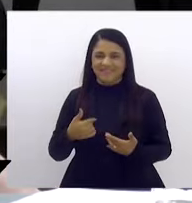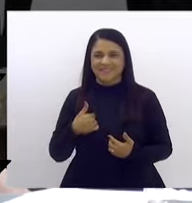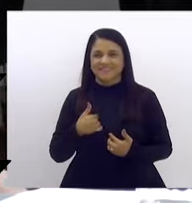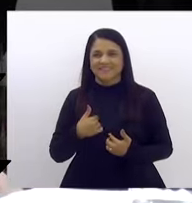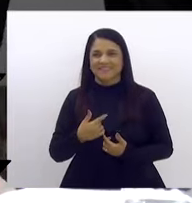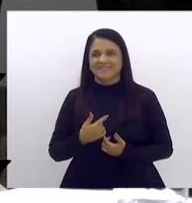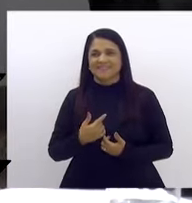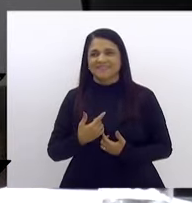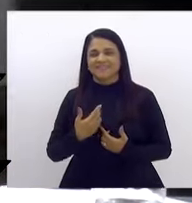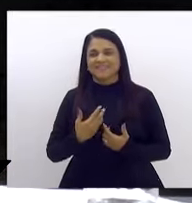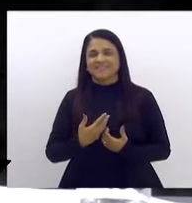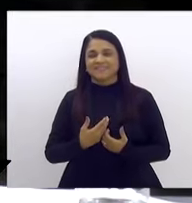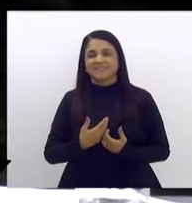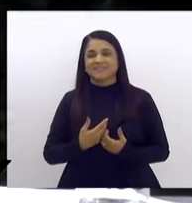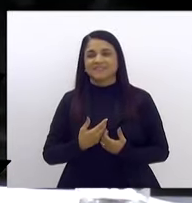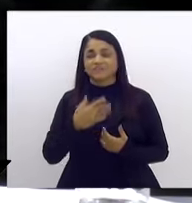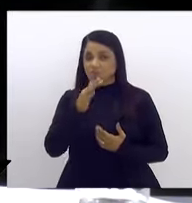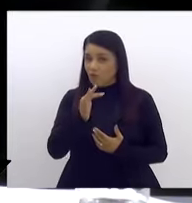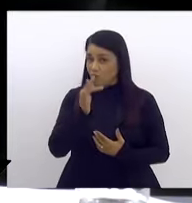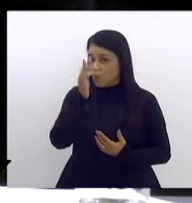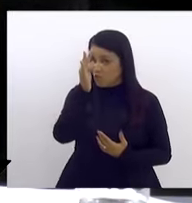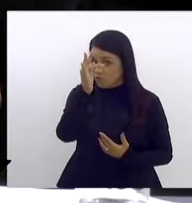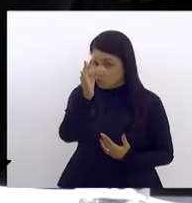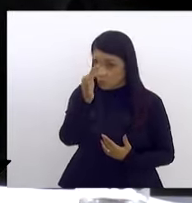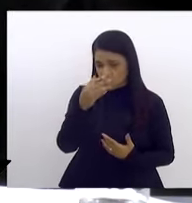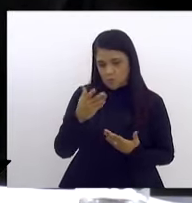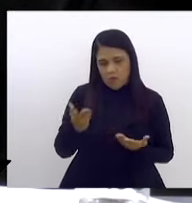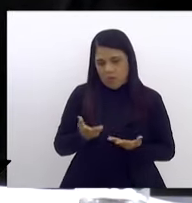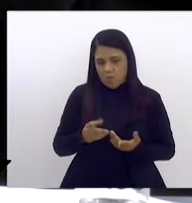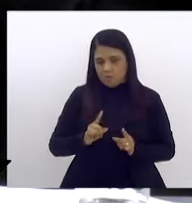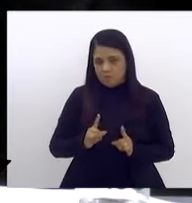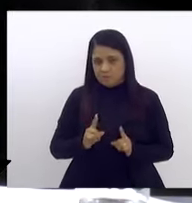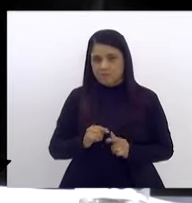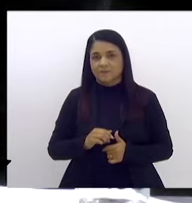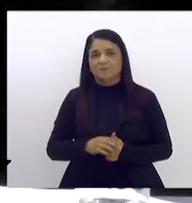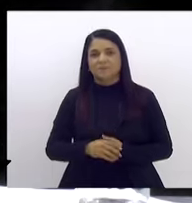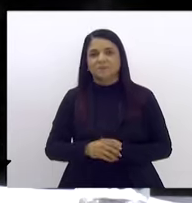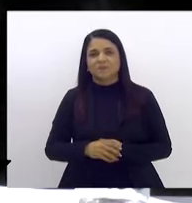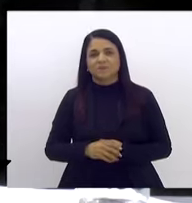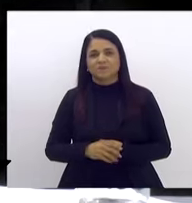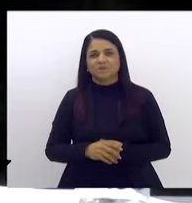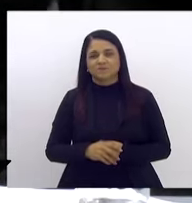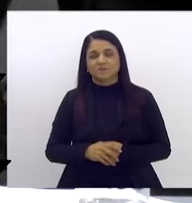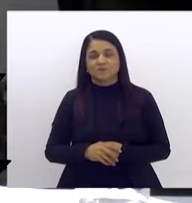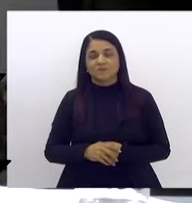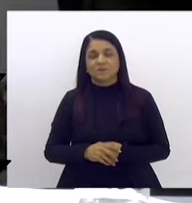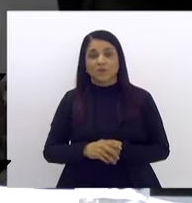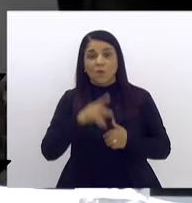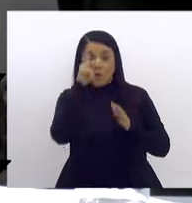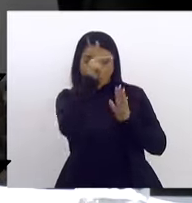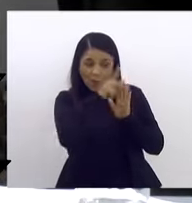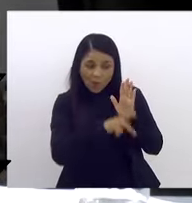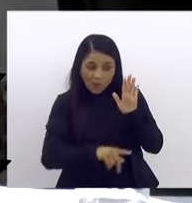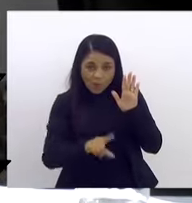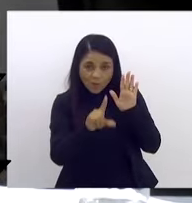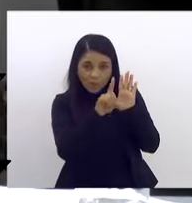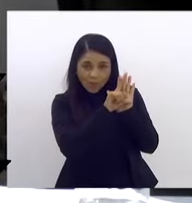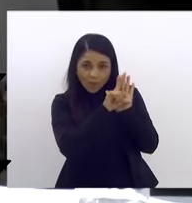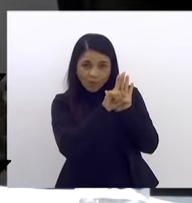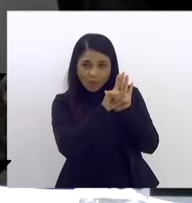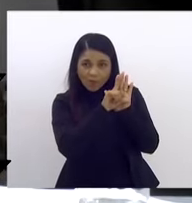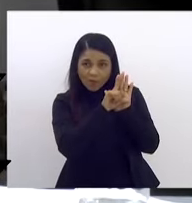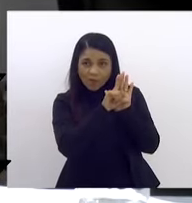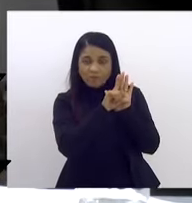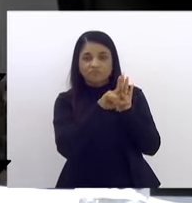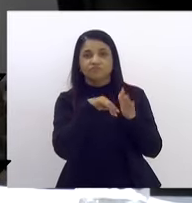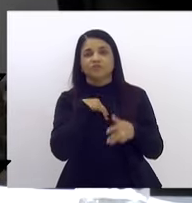queria dizer vossa excelência pro futuro não agora quando o projeto é da de